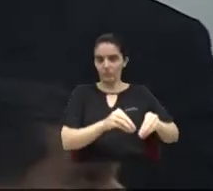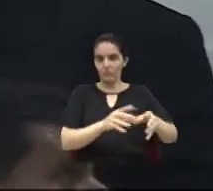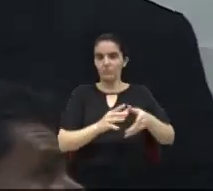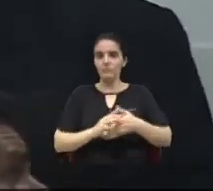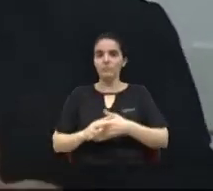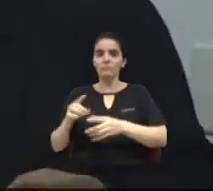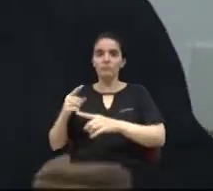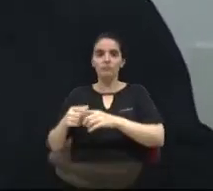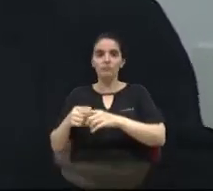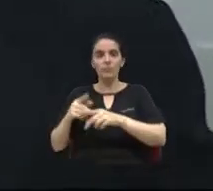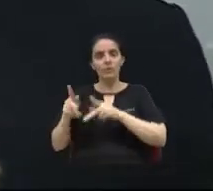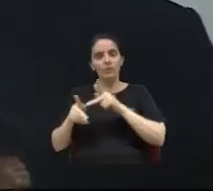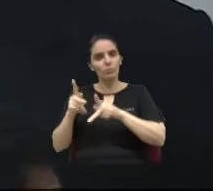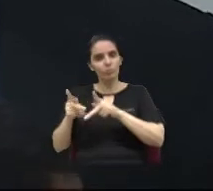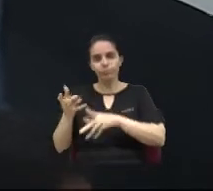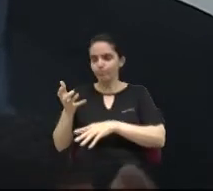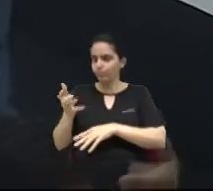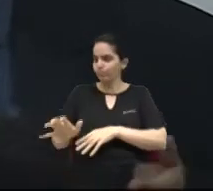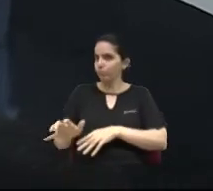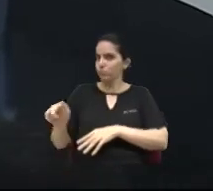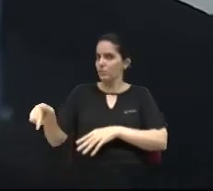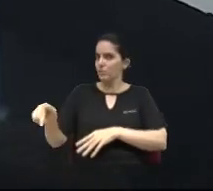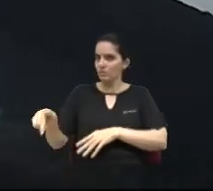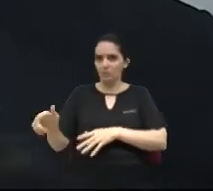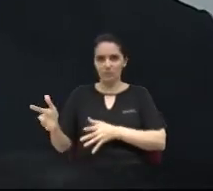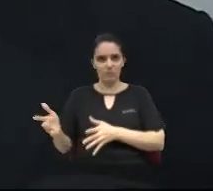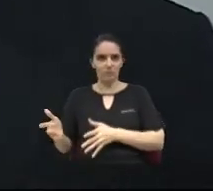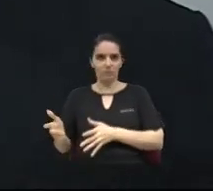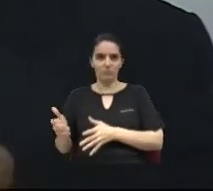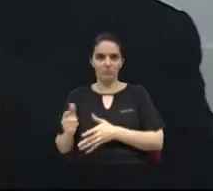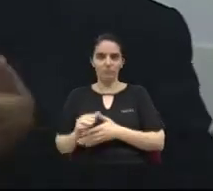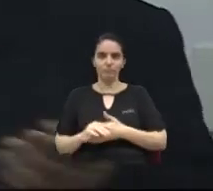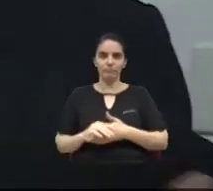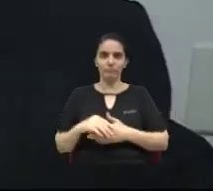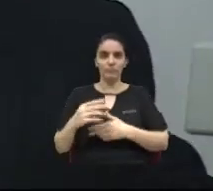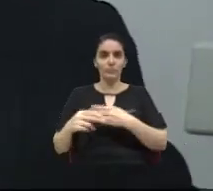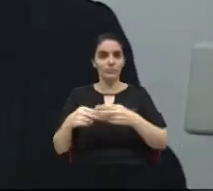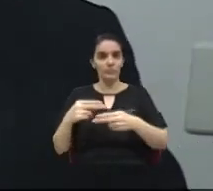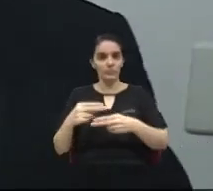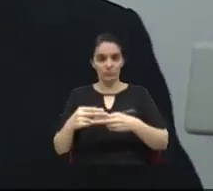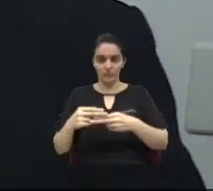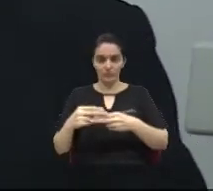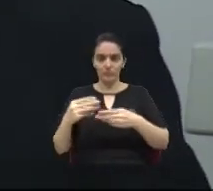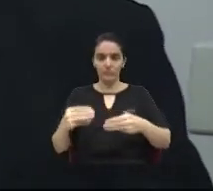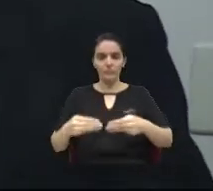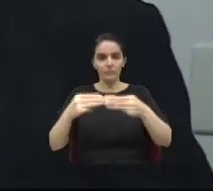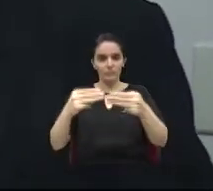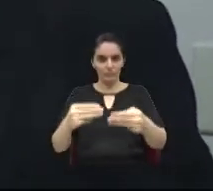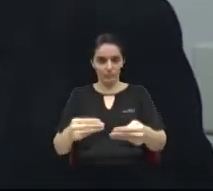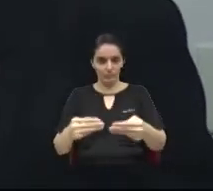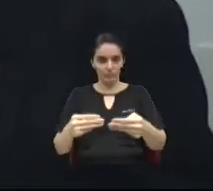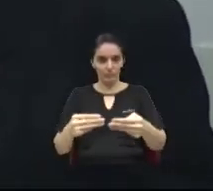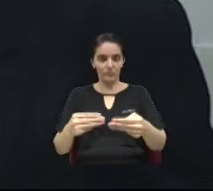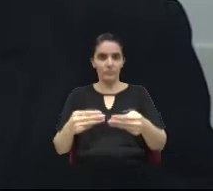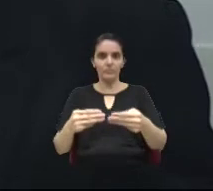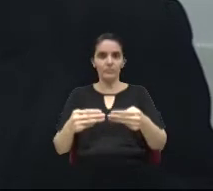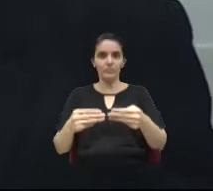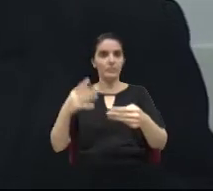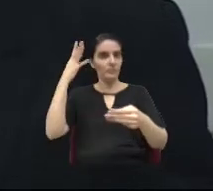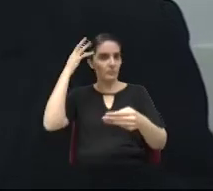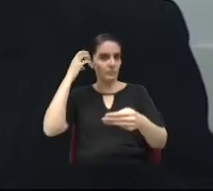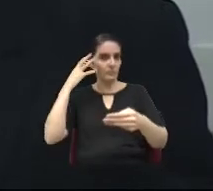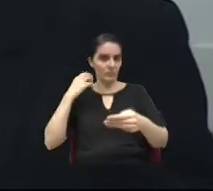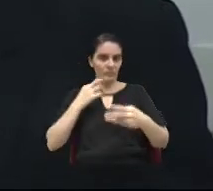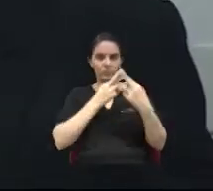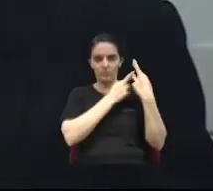a população está insatisfeita com essa situação. E graças a essa moção da Lu aí, através do seu trabalho que foi